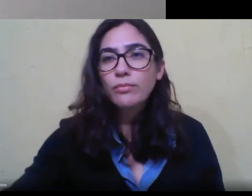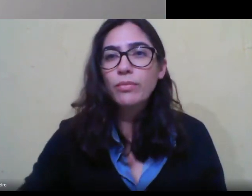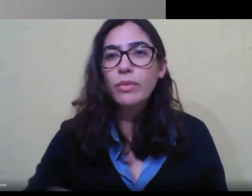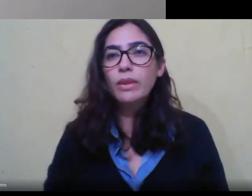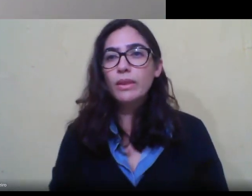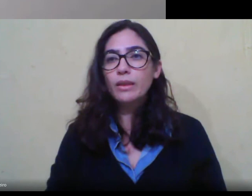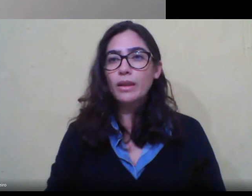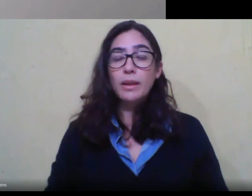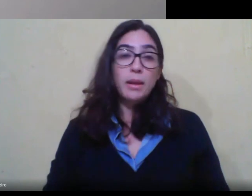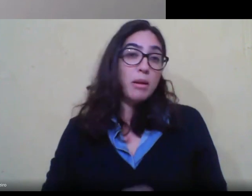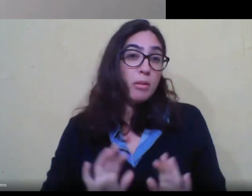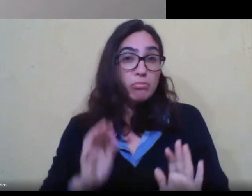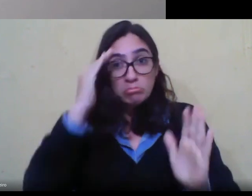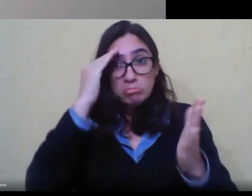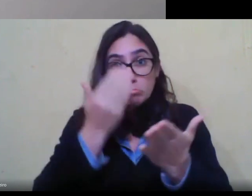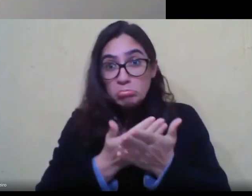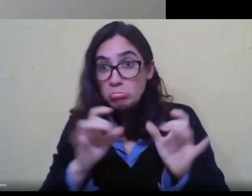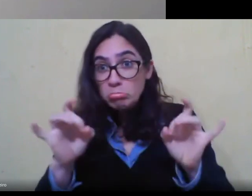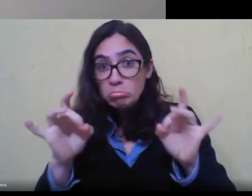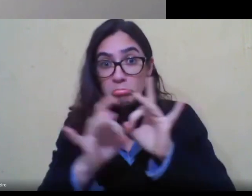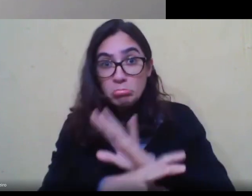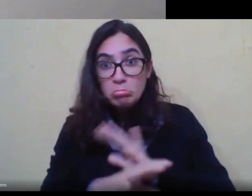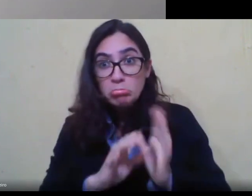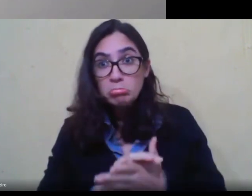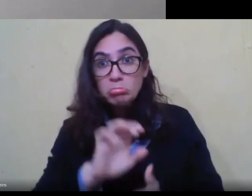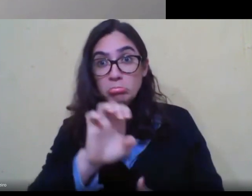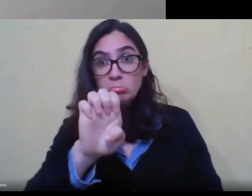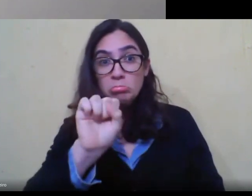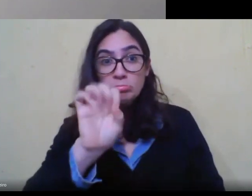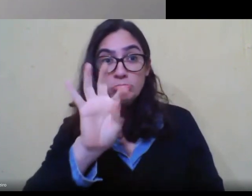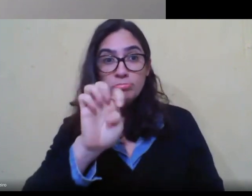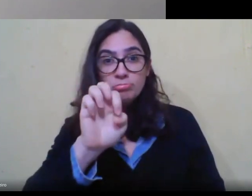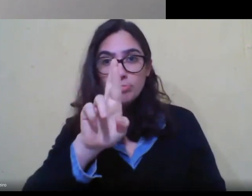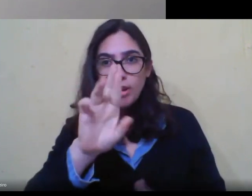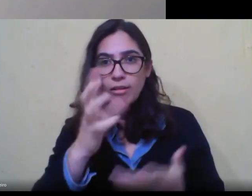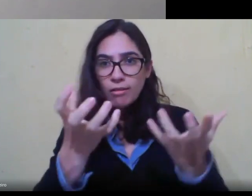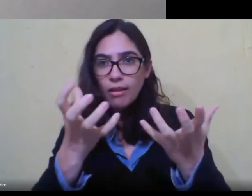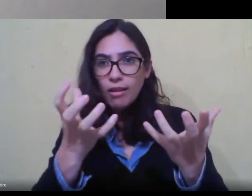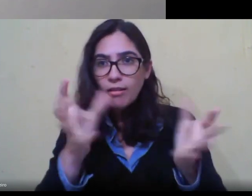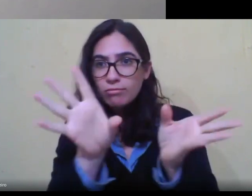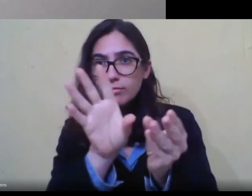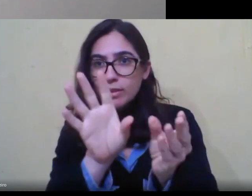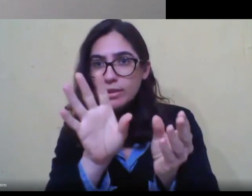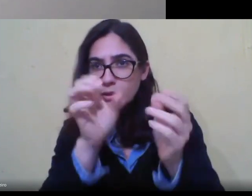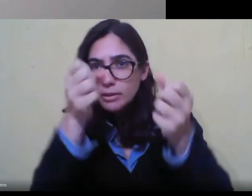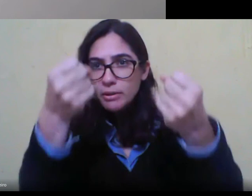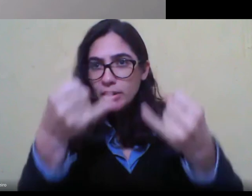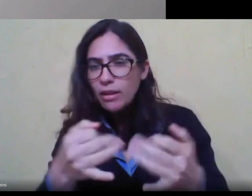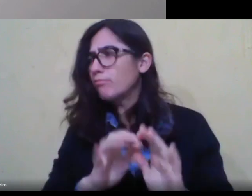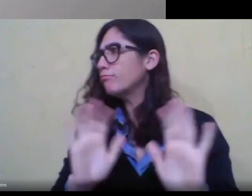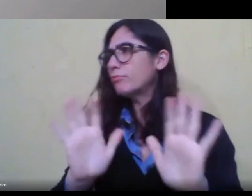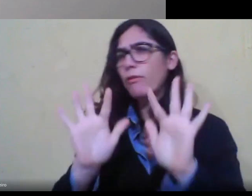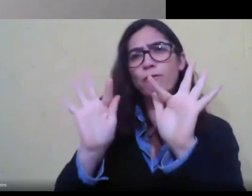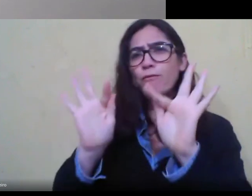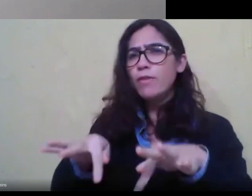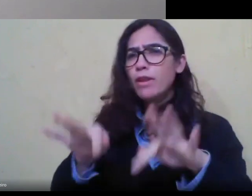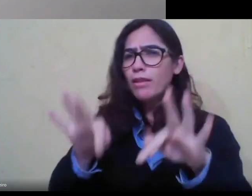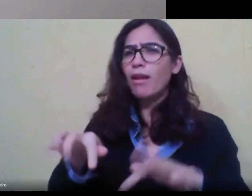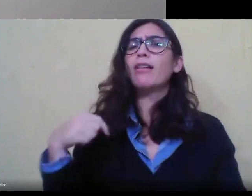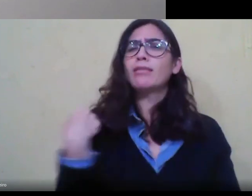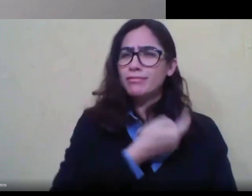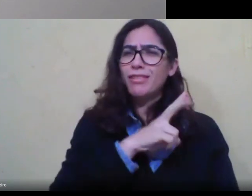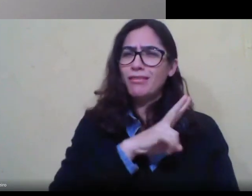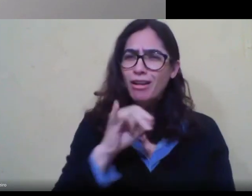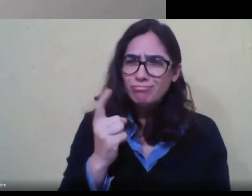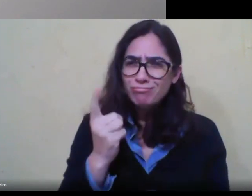aí, viu, gente, na sala de assessoria. Ah, eu vou deixar aqui no slide também que eu apresentei os lembretinhos, tá? Dos eventos aí que vão acontecer. Tá